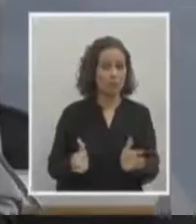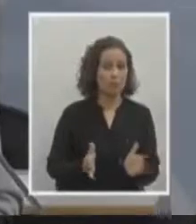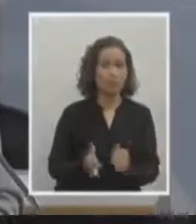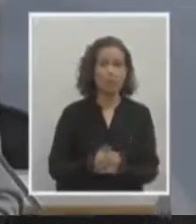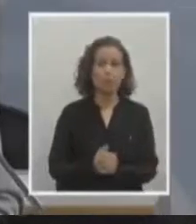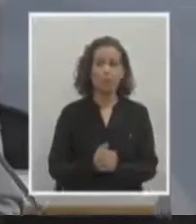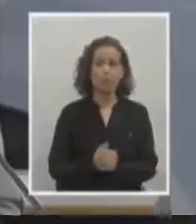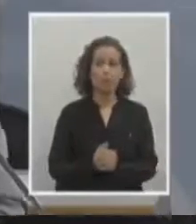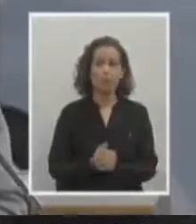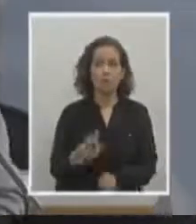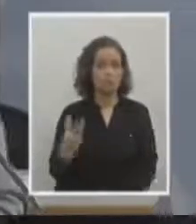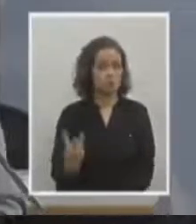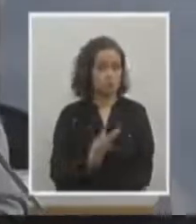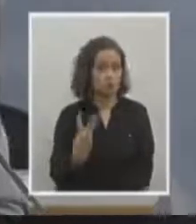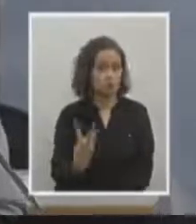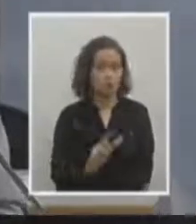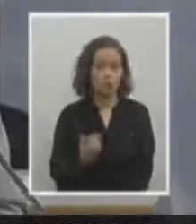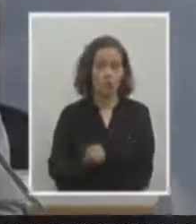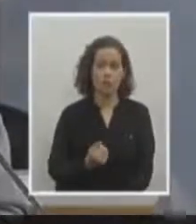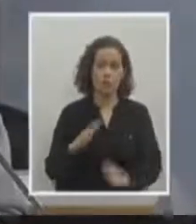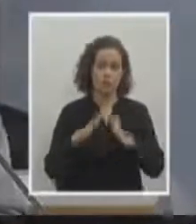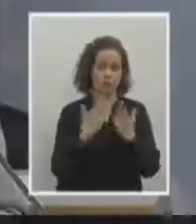Cleito é primeiro mandato. A escola especial